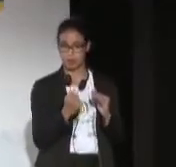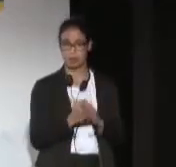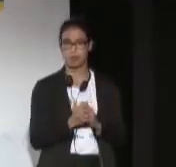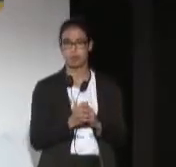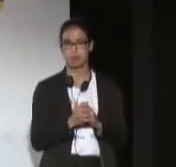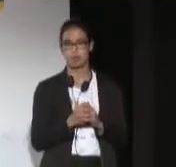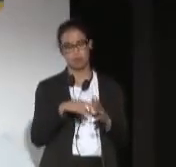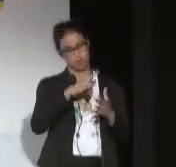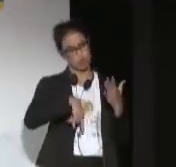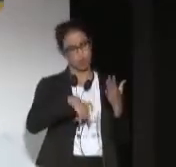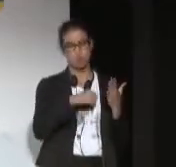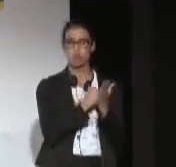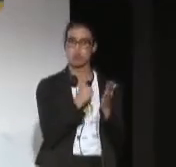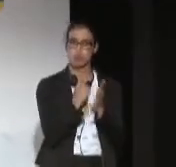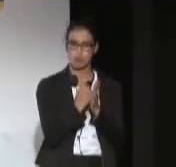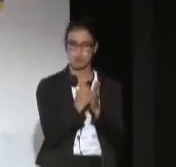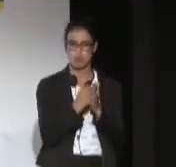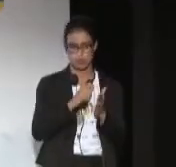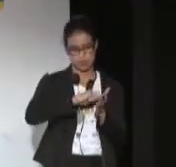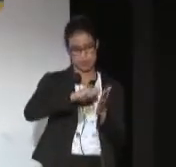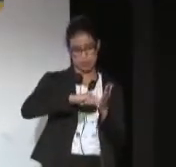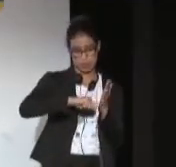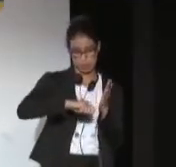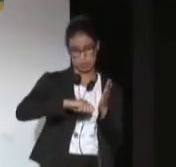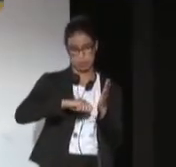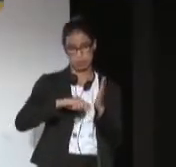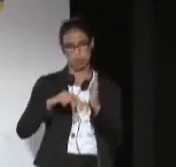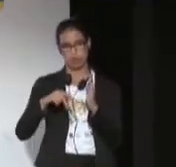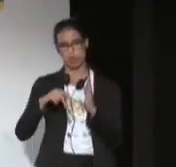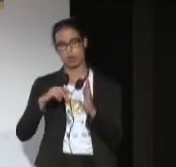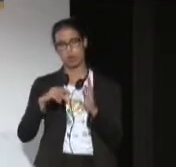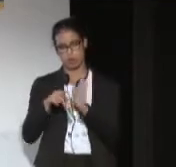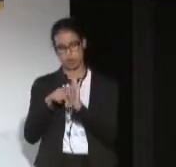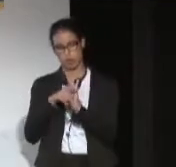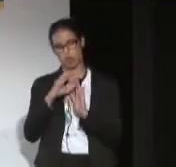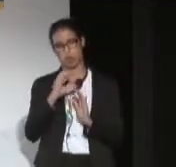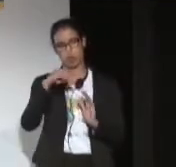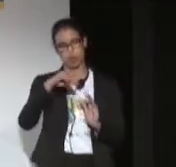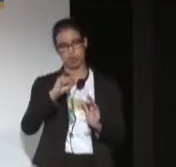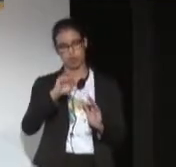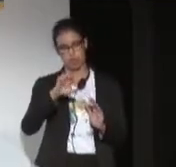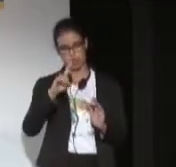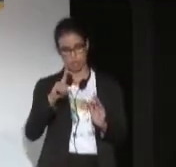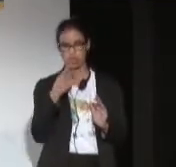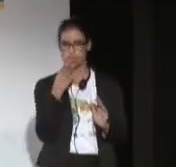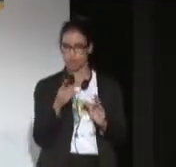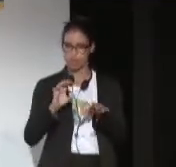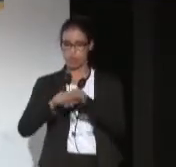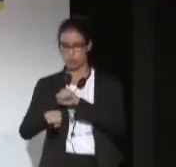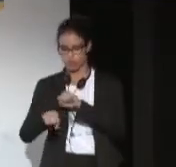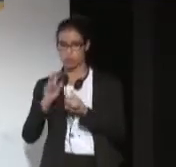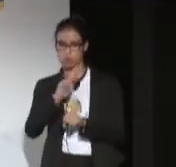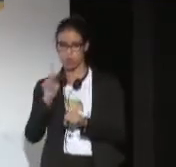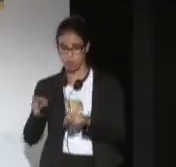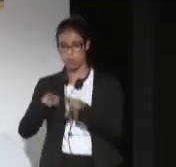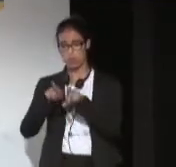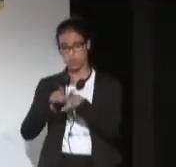O documento que foi escrito pelo CONSED fala sobre essa formação do professor e uma formação